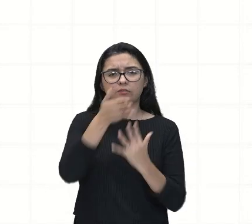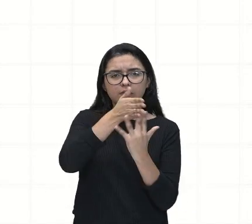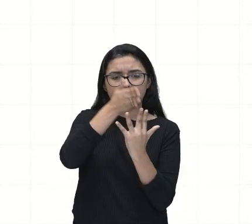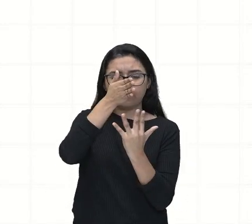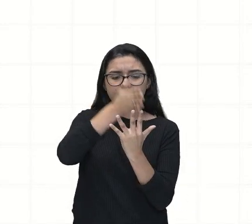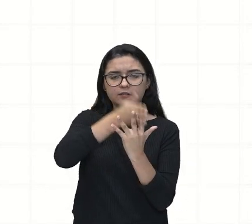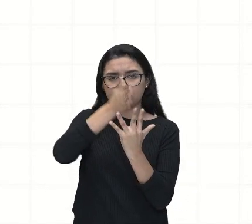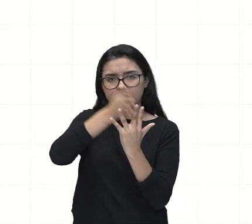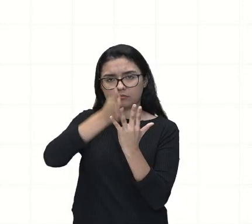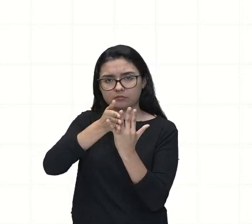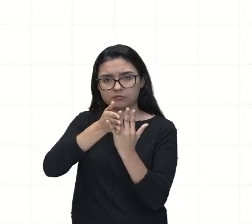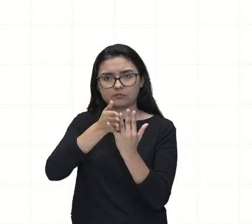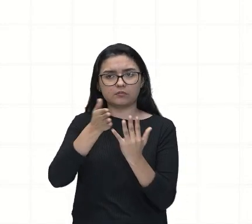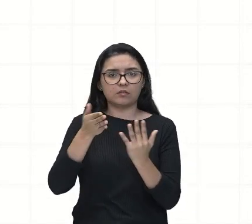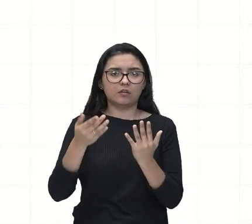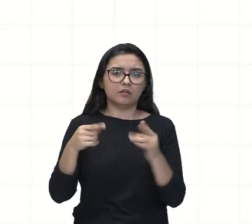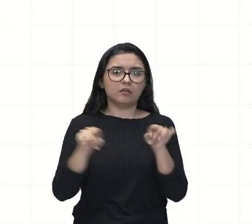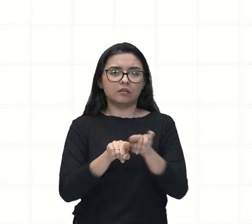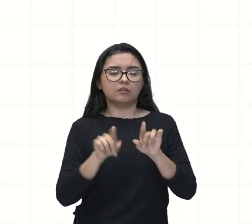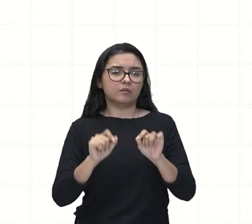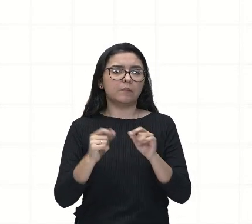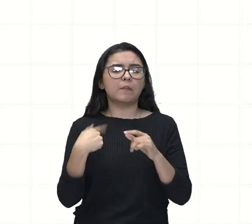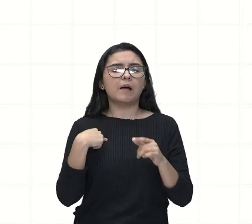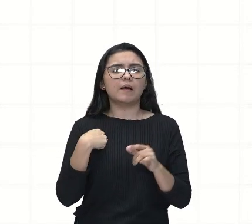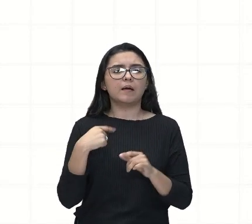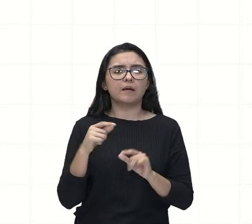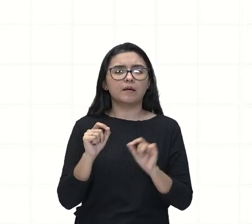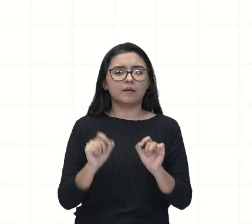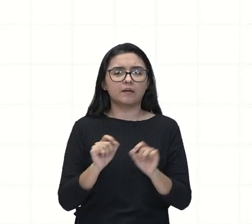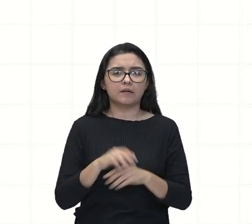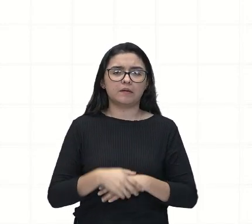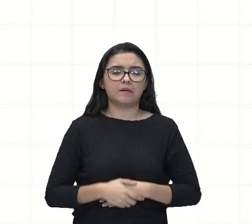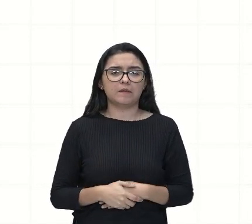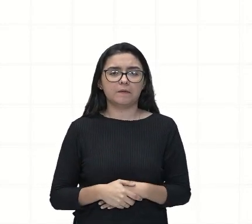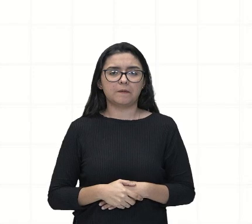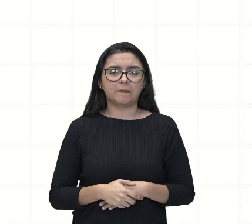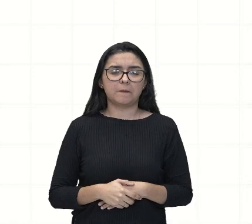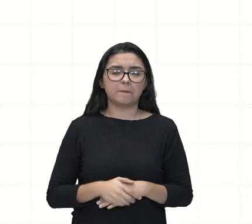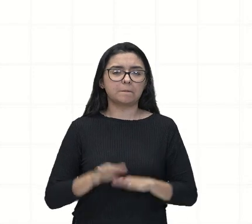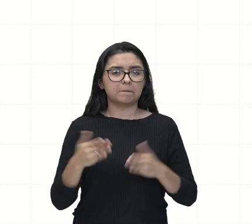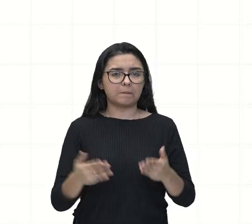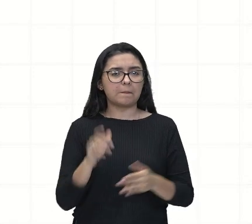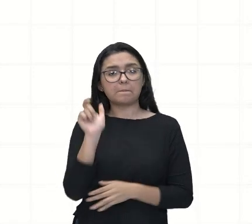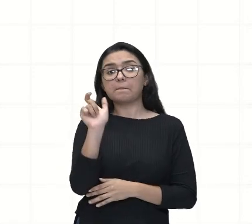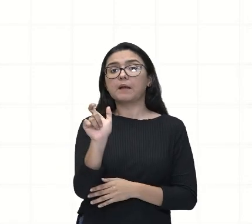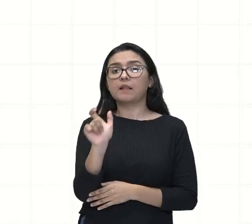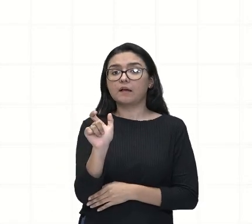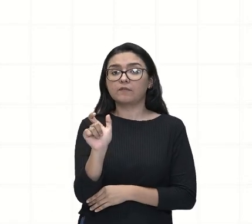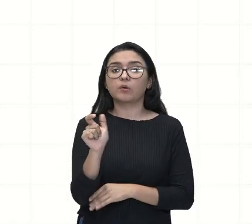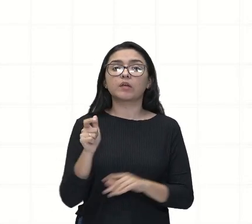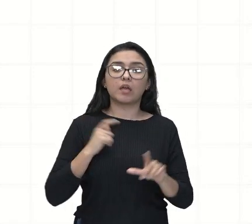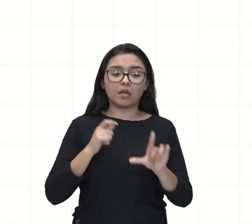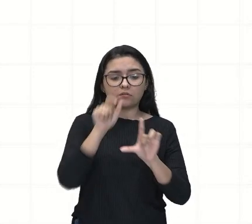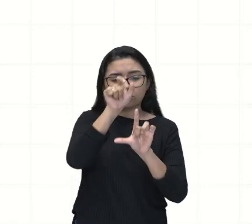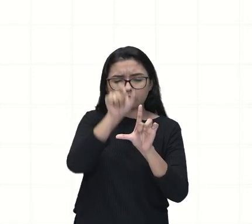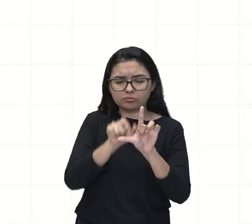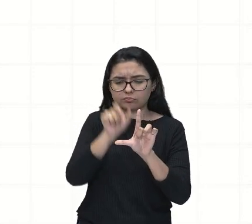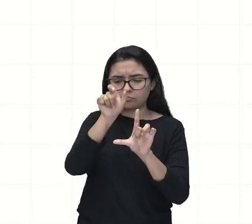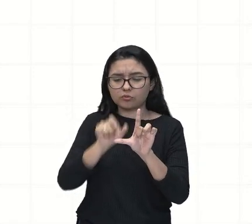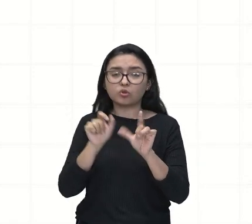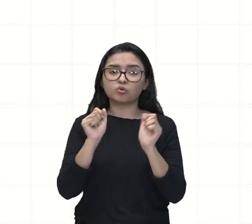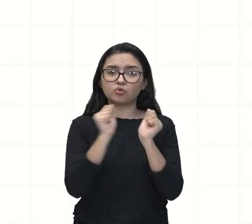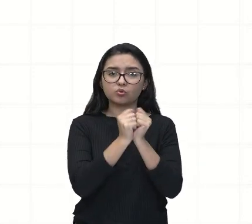uma palavra muito importante aqui para quando a gente estiver analisando os histogramas. As colunas, elas devem estar